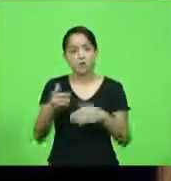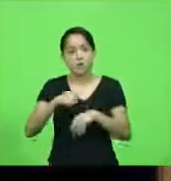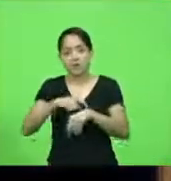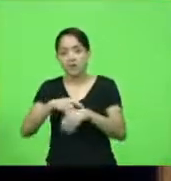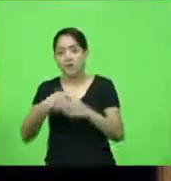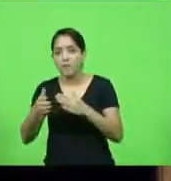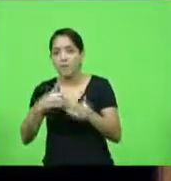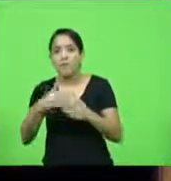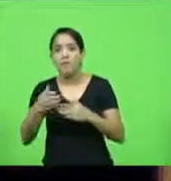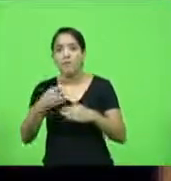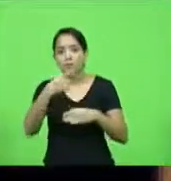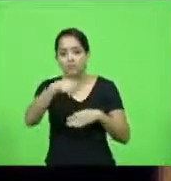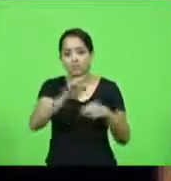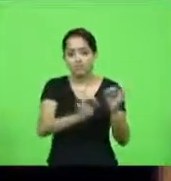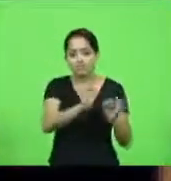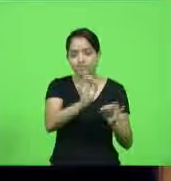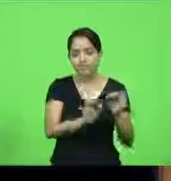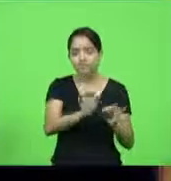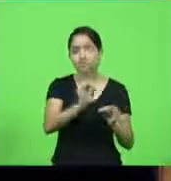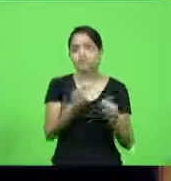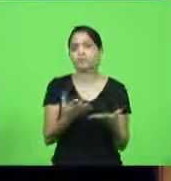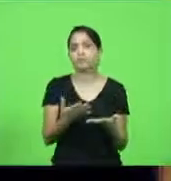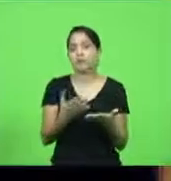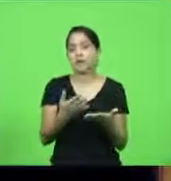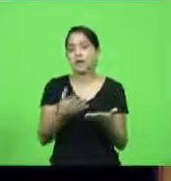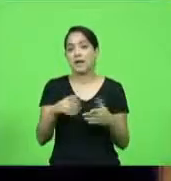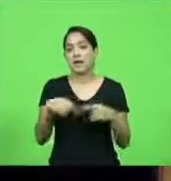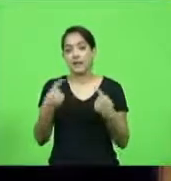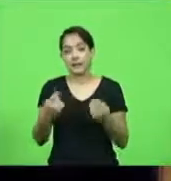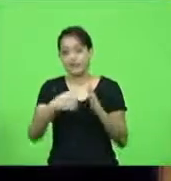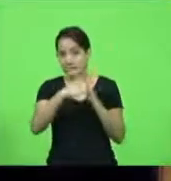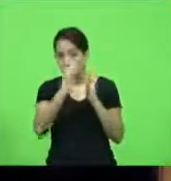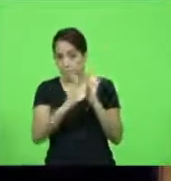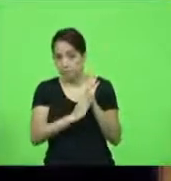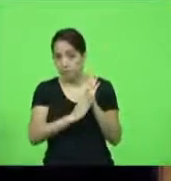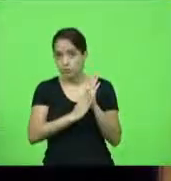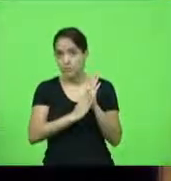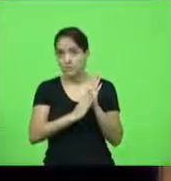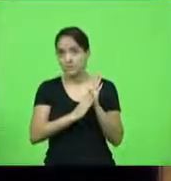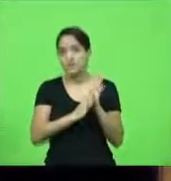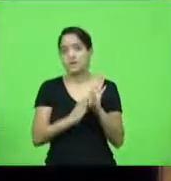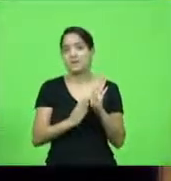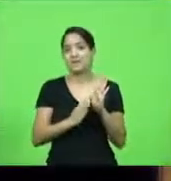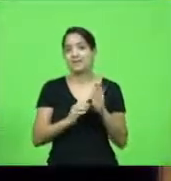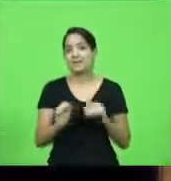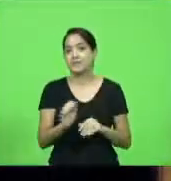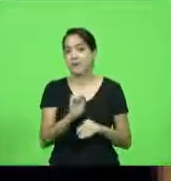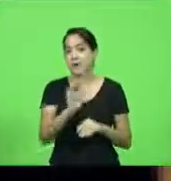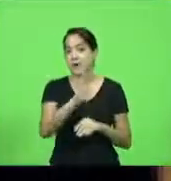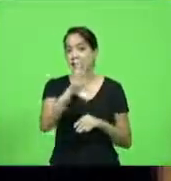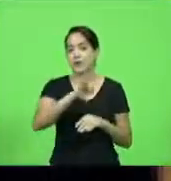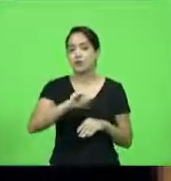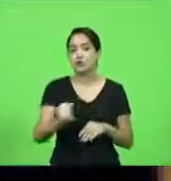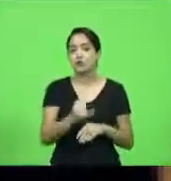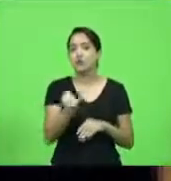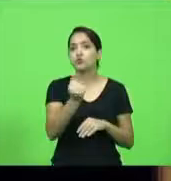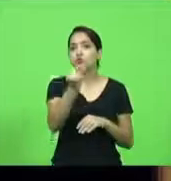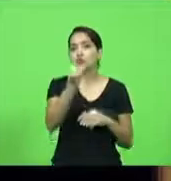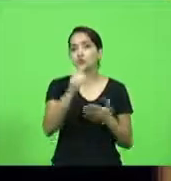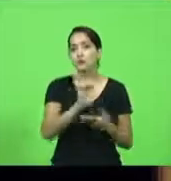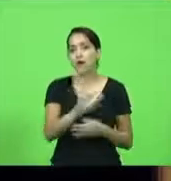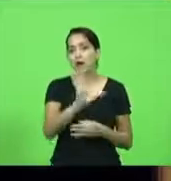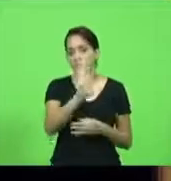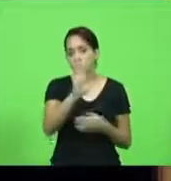ajuizar ele na justiça, porque além das multas que são exorbitantes, além dos juros, também tem